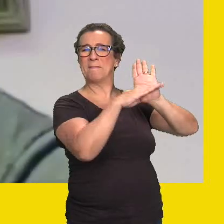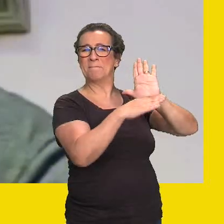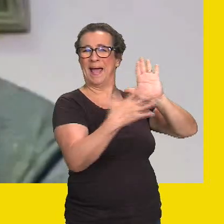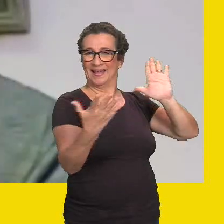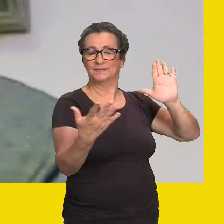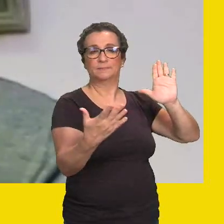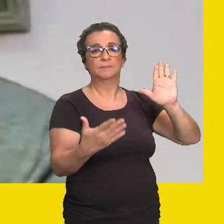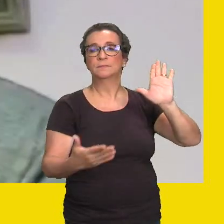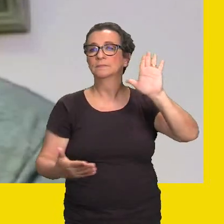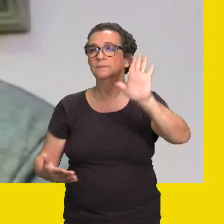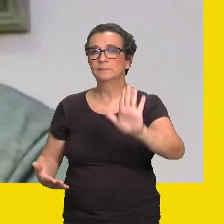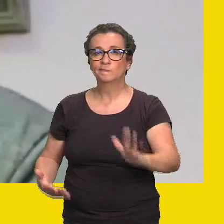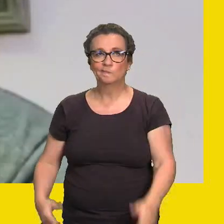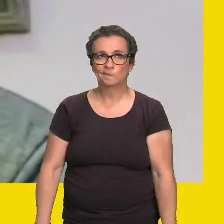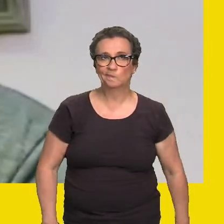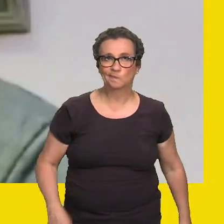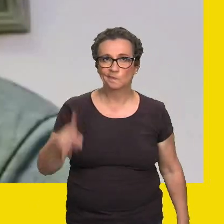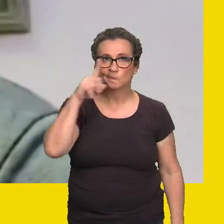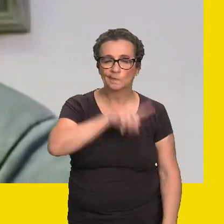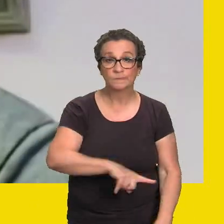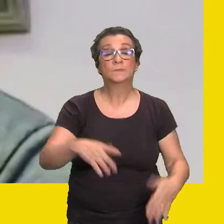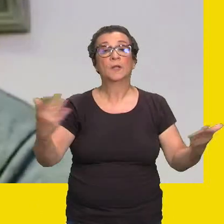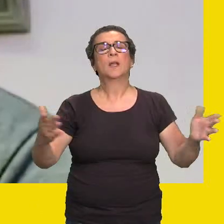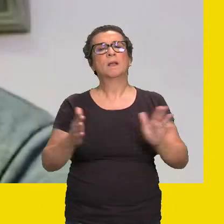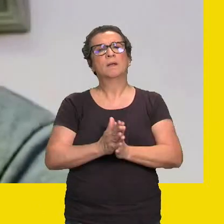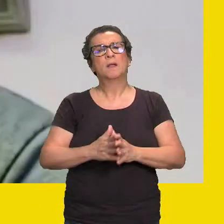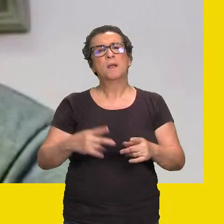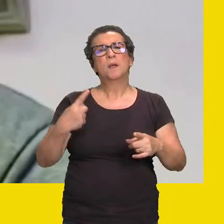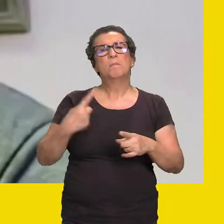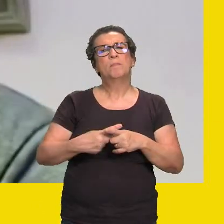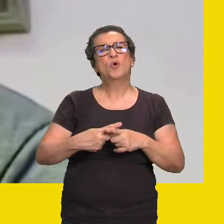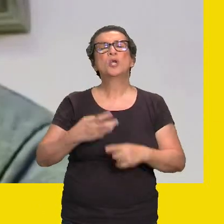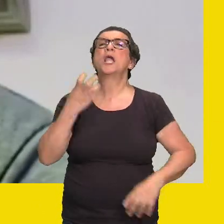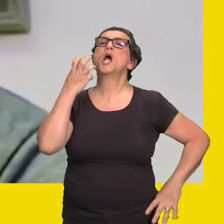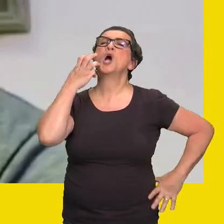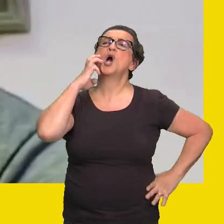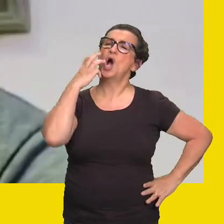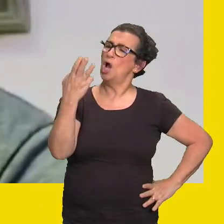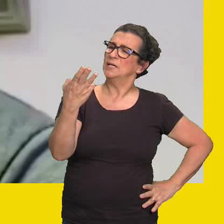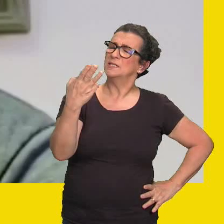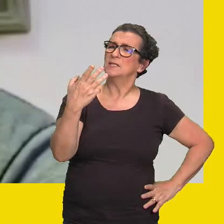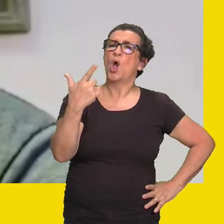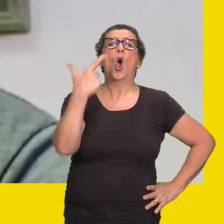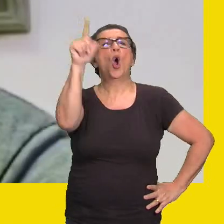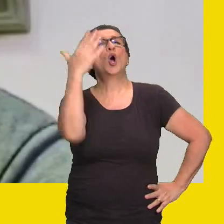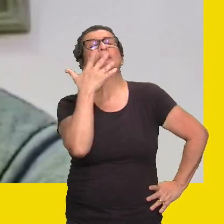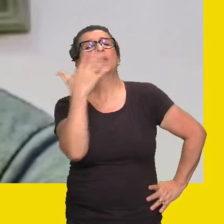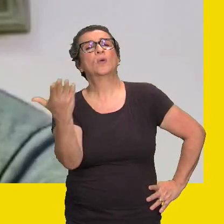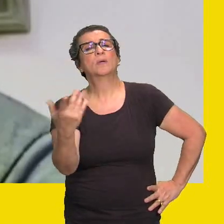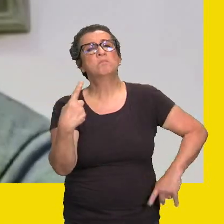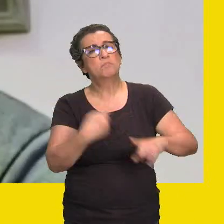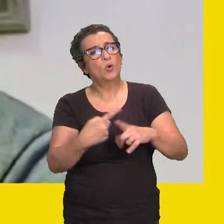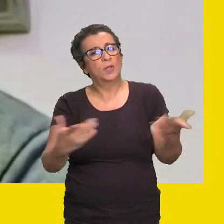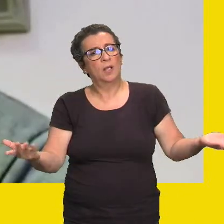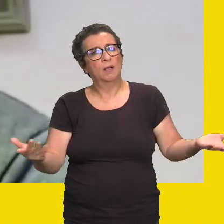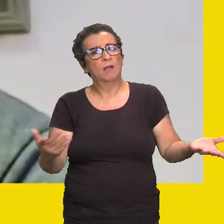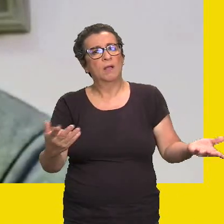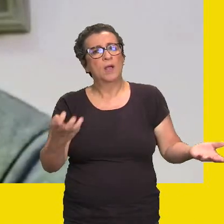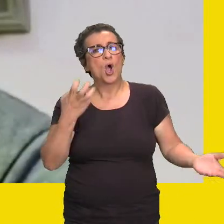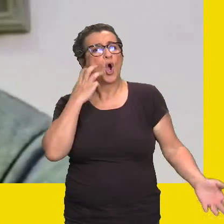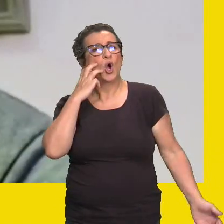contas, não dá certo. Ah. E aí, não, por que rosa? Por que não outra cor? Por que rosa não é cor de